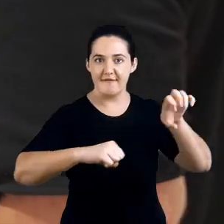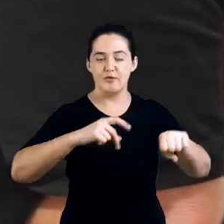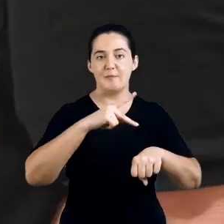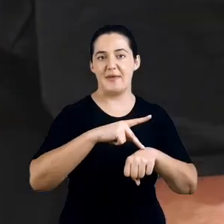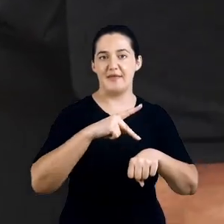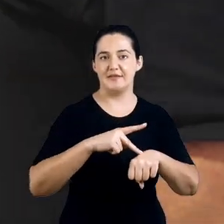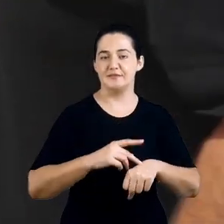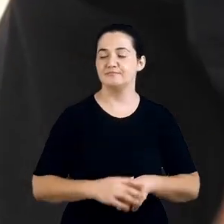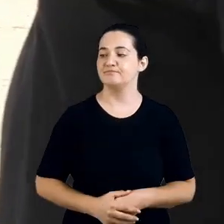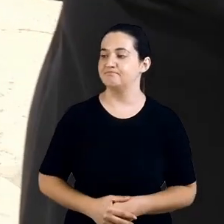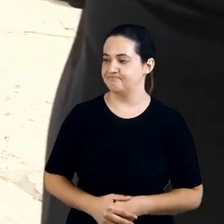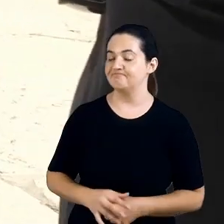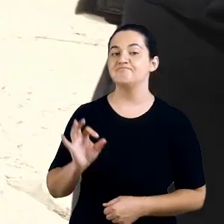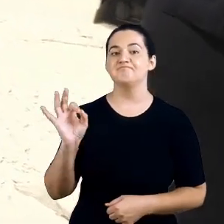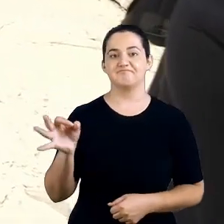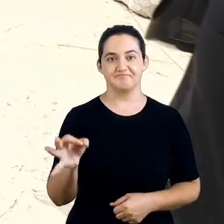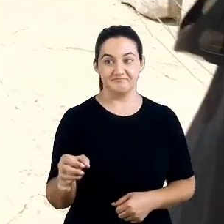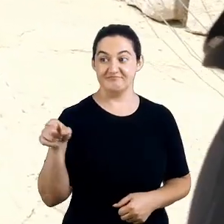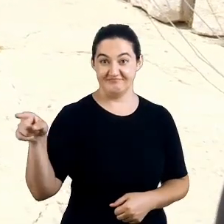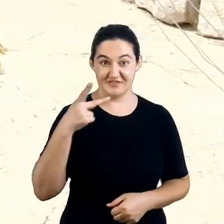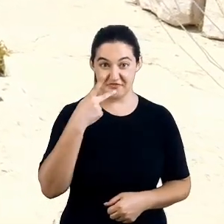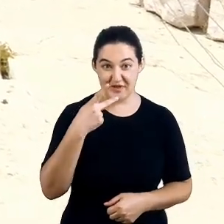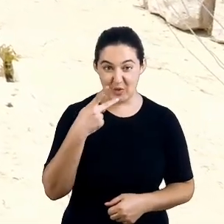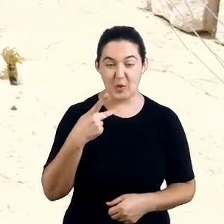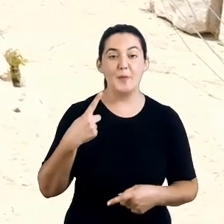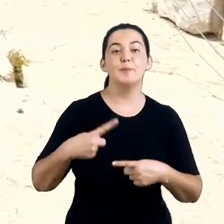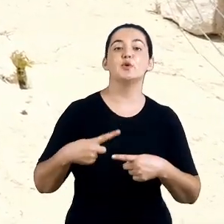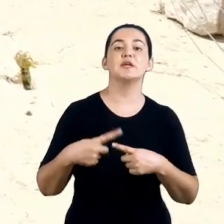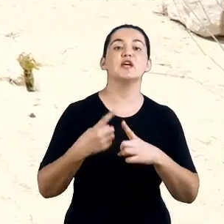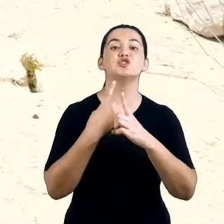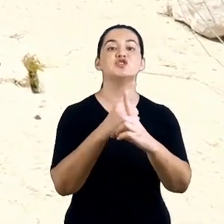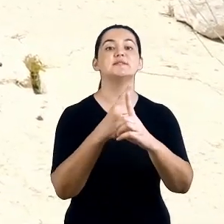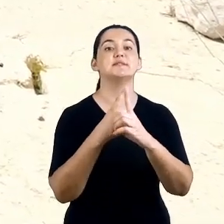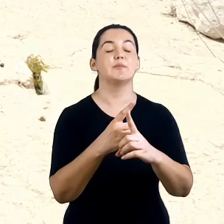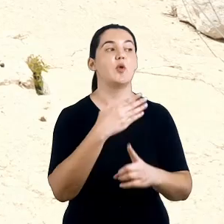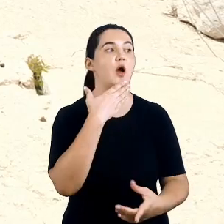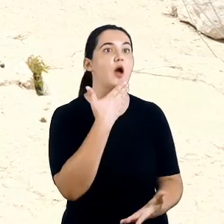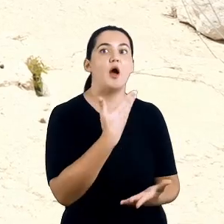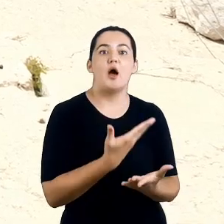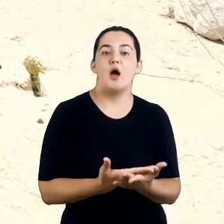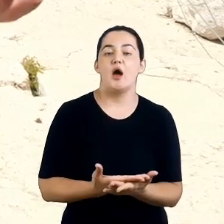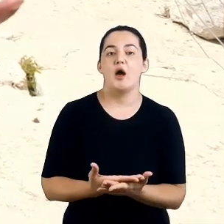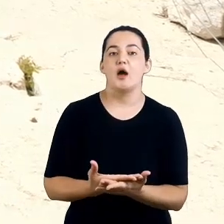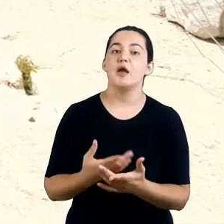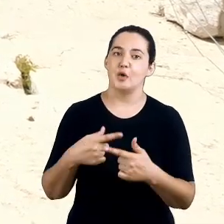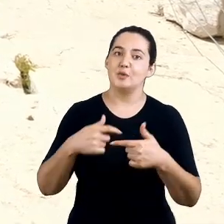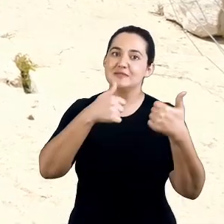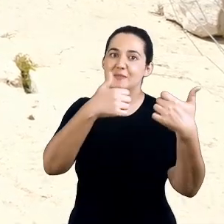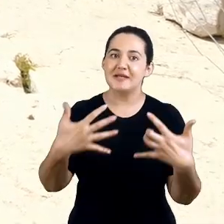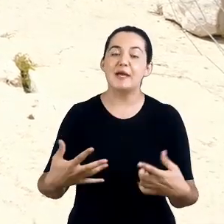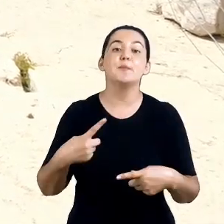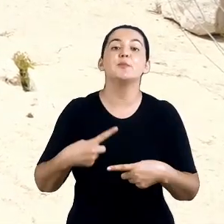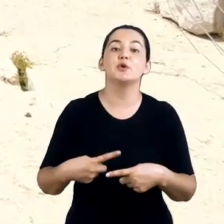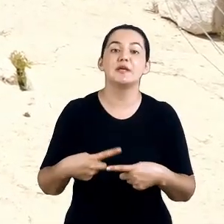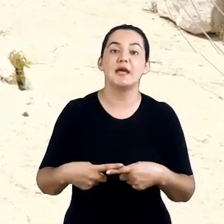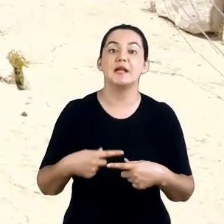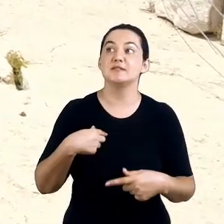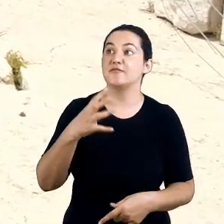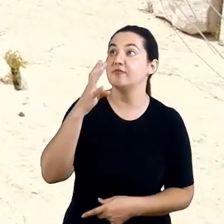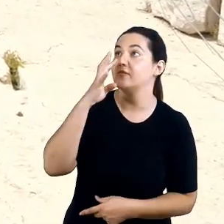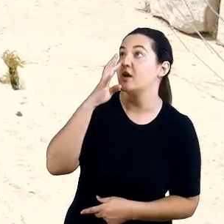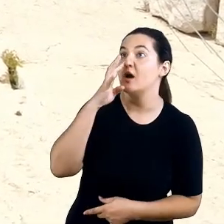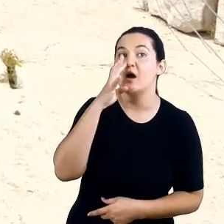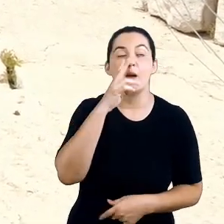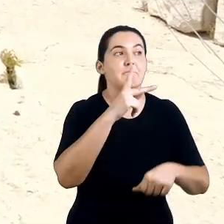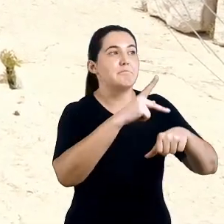mais uma vez tem a confirmação arqueológica do porquê que os discípulos ficaram tão extasiados. Eu mencionei no início do programa, quando